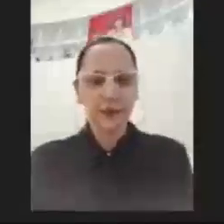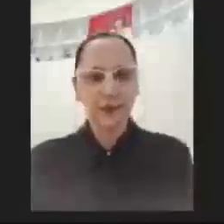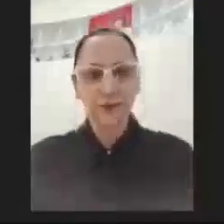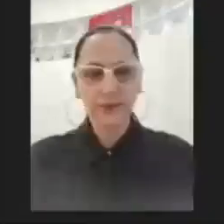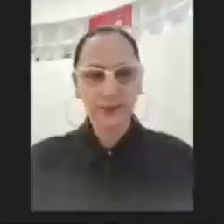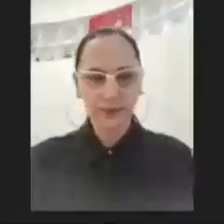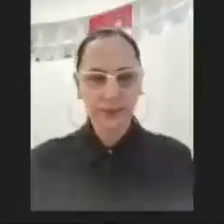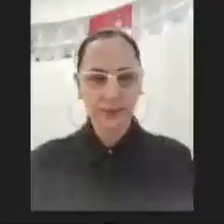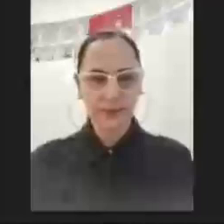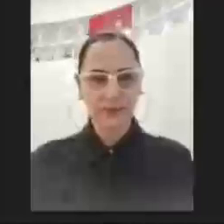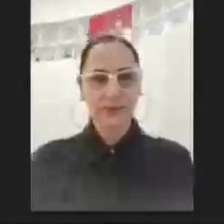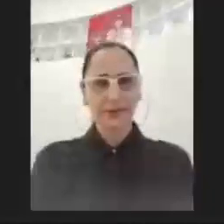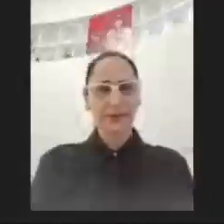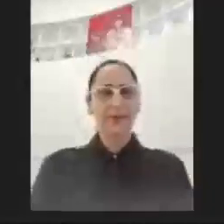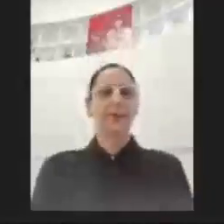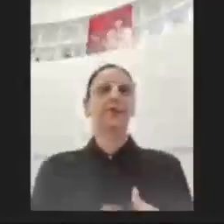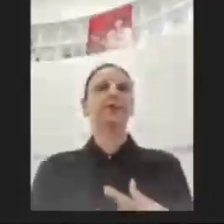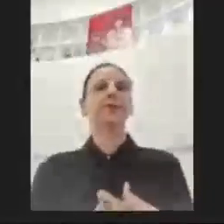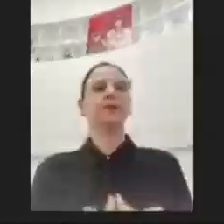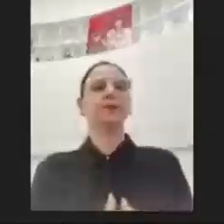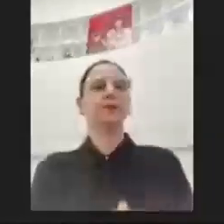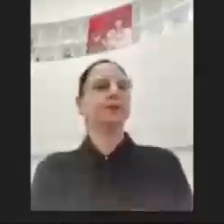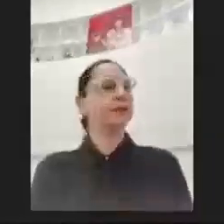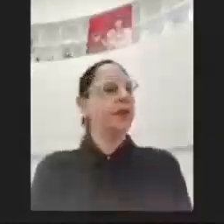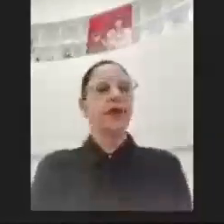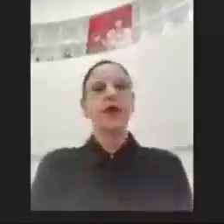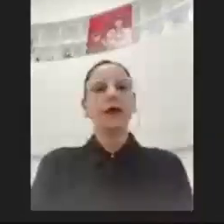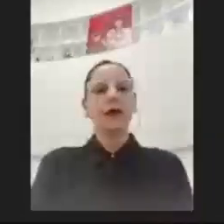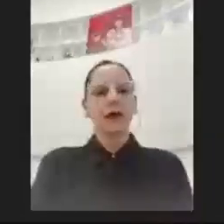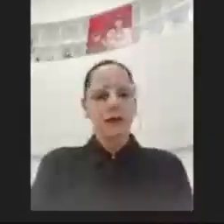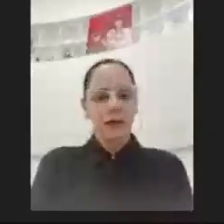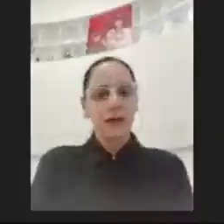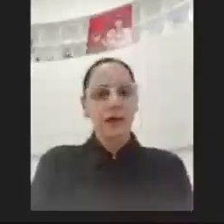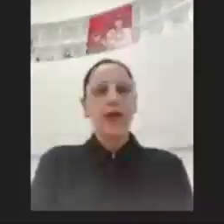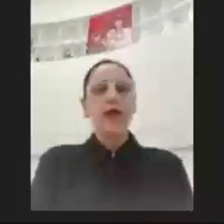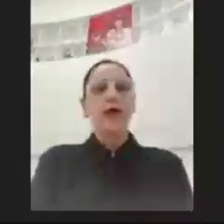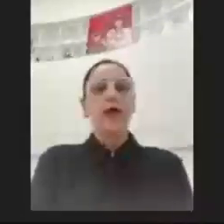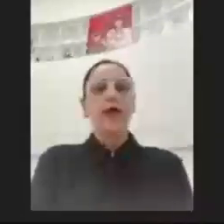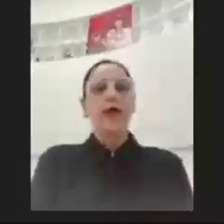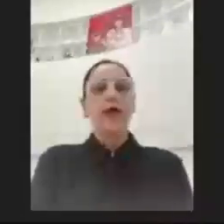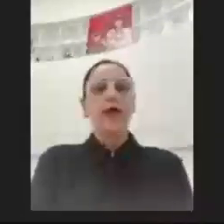tempo, mas também deixar para que você possa falar um pouco sobre isso, tá, Soninha?